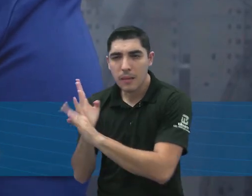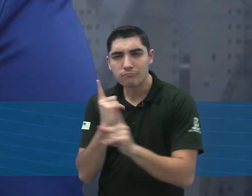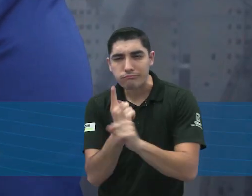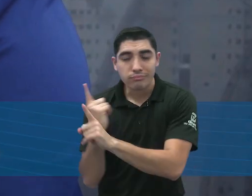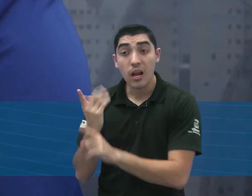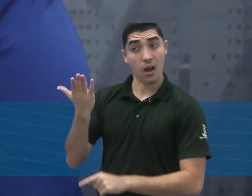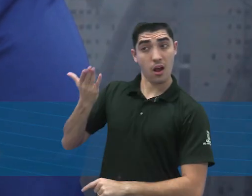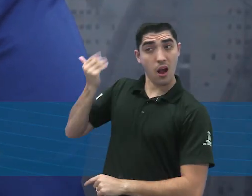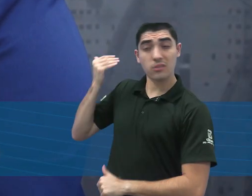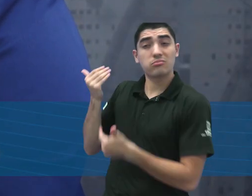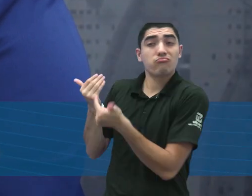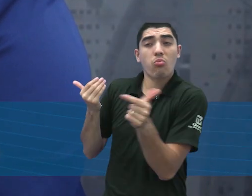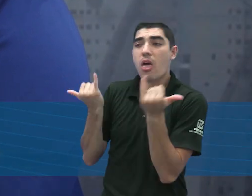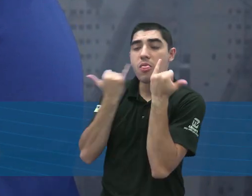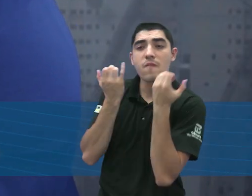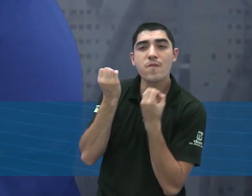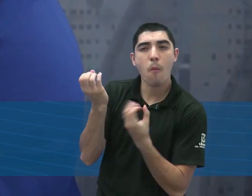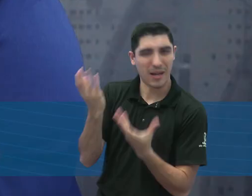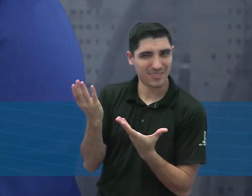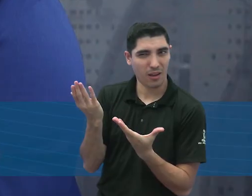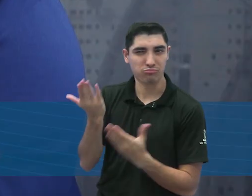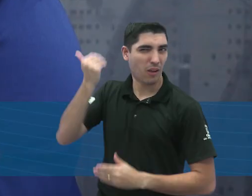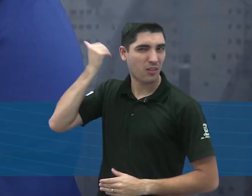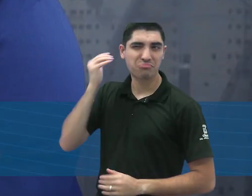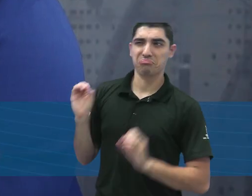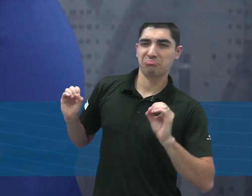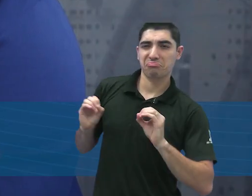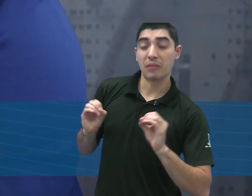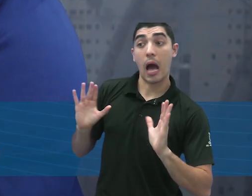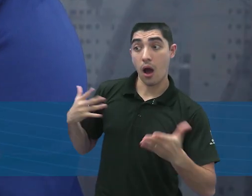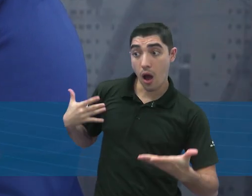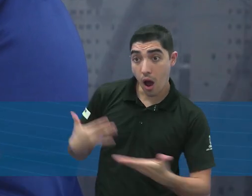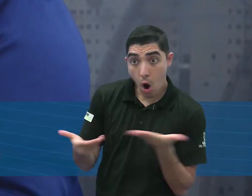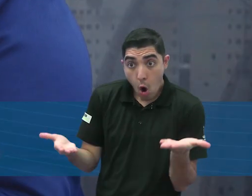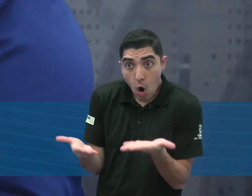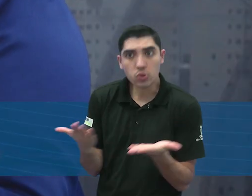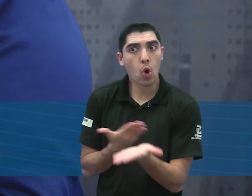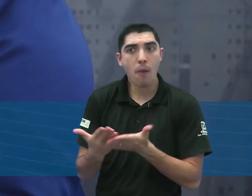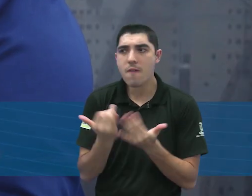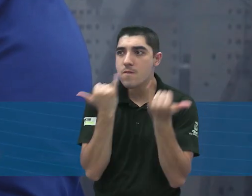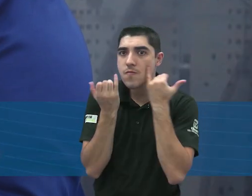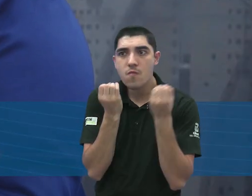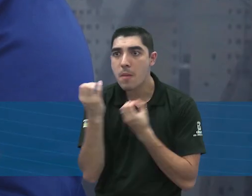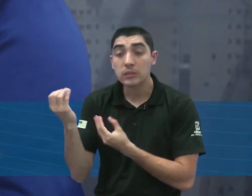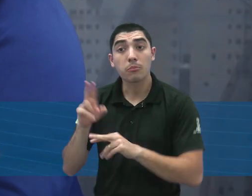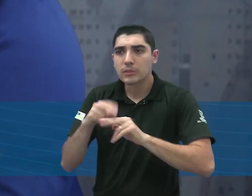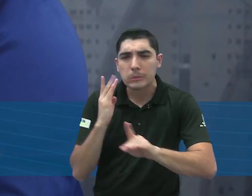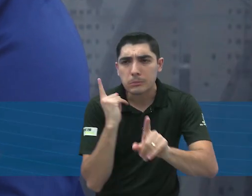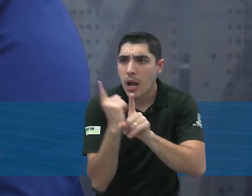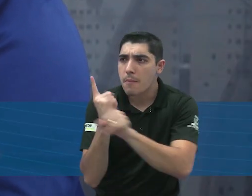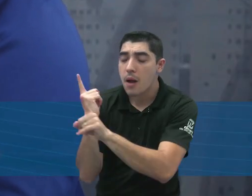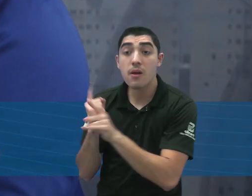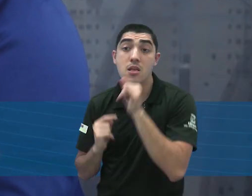tantos indicadores como a gente tem hoje, né? Acesso a essas informações. Eu acho que também a parte diagnóstica das pessoas irem até